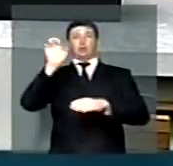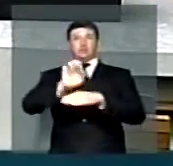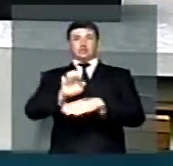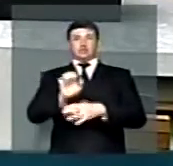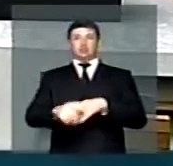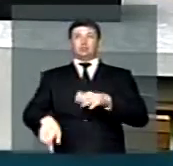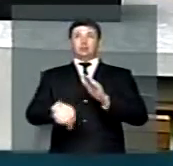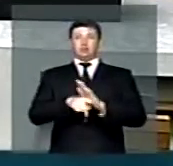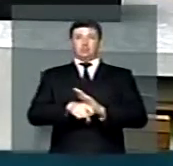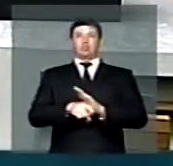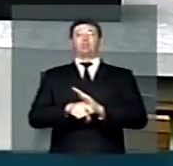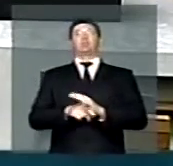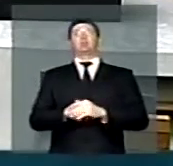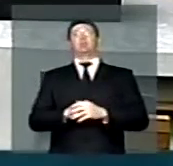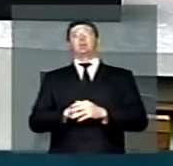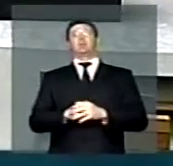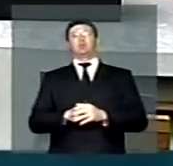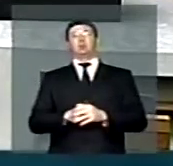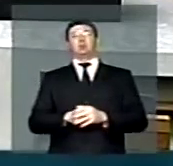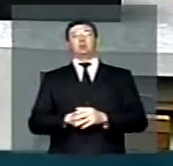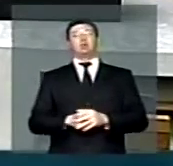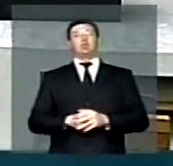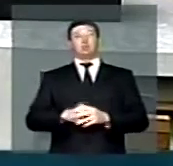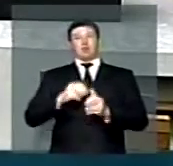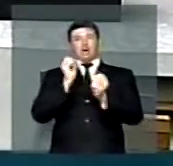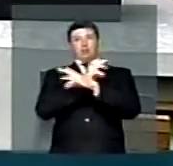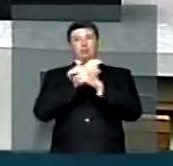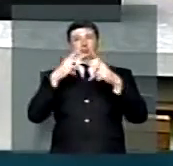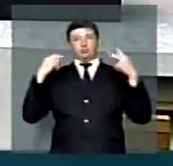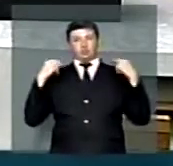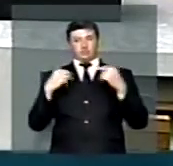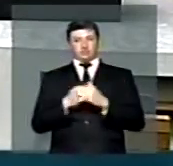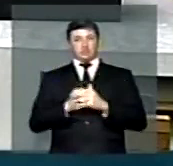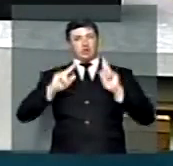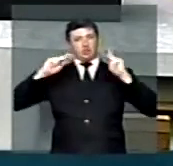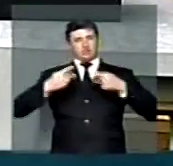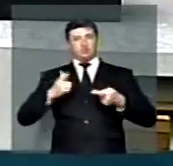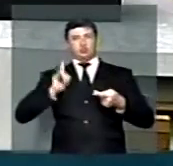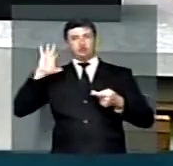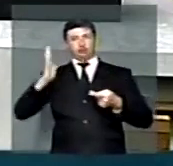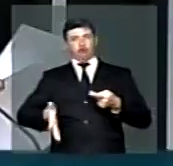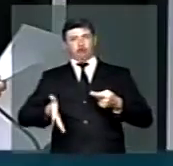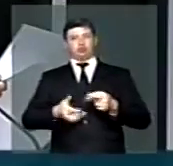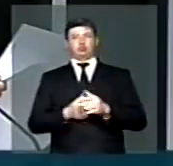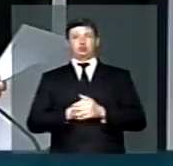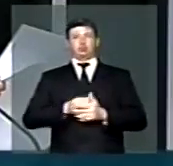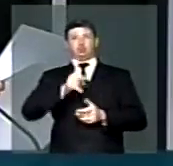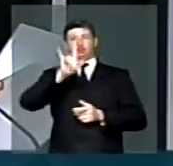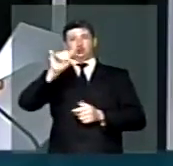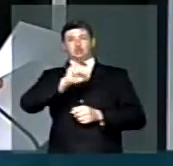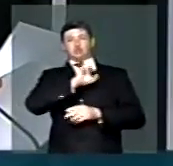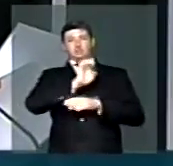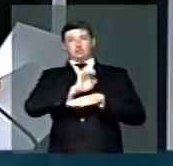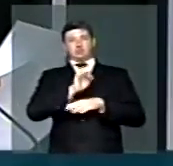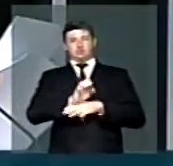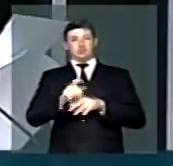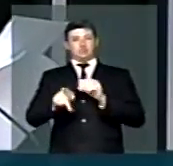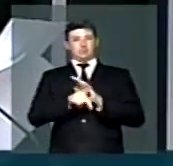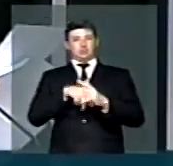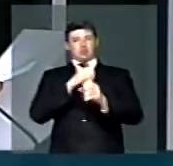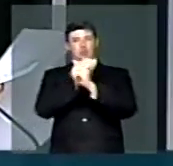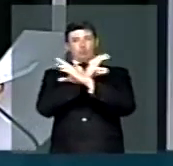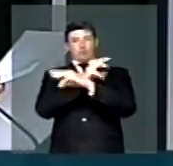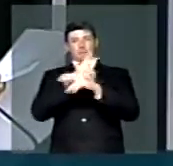Em vários estados da federação já é reconhecido o dia 10 de outubro como Dia Estadual do Motorista de